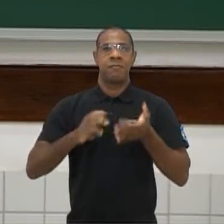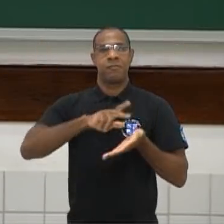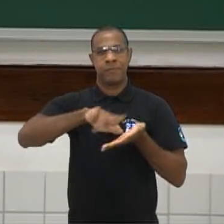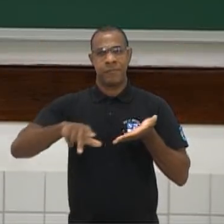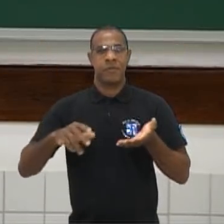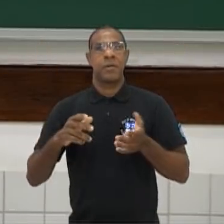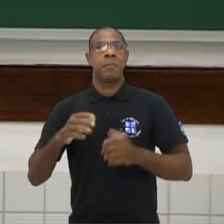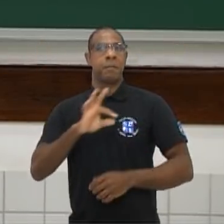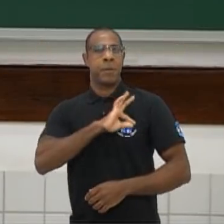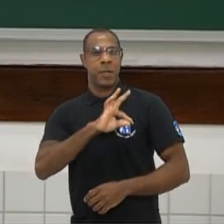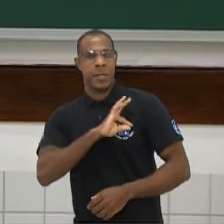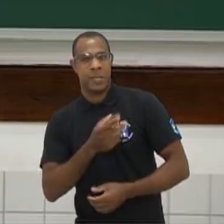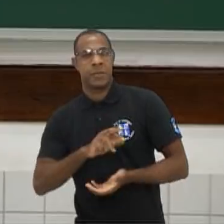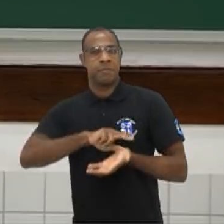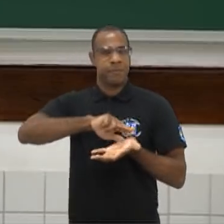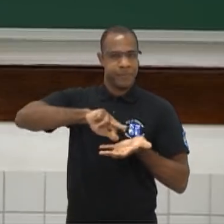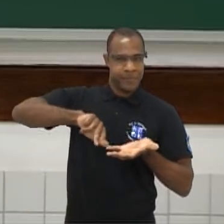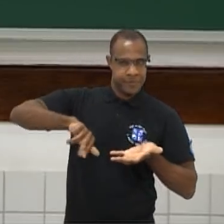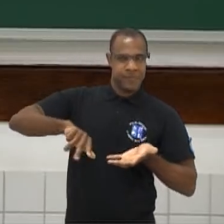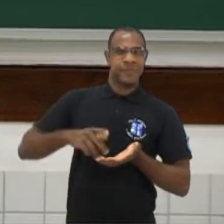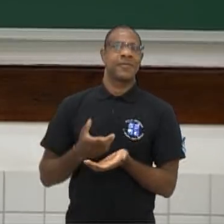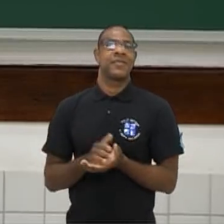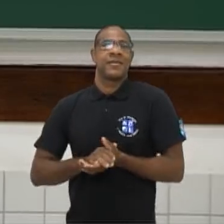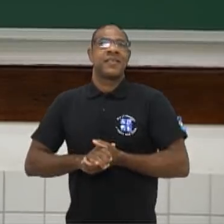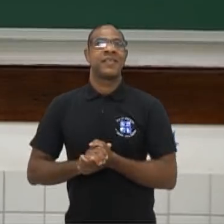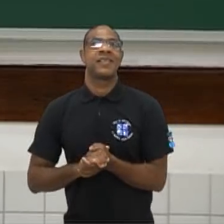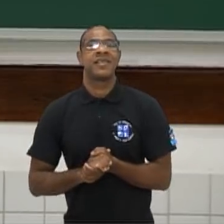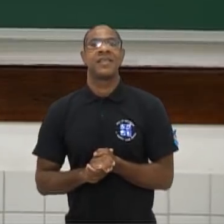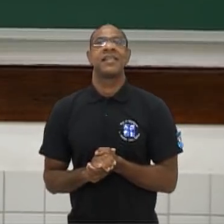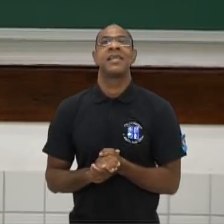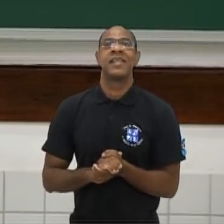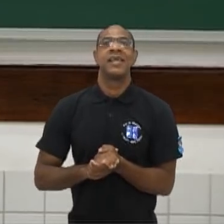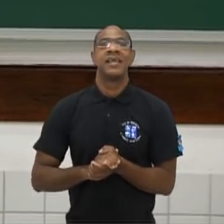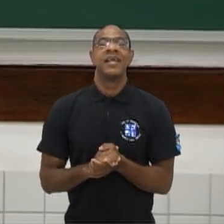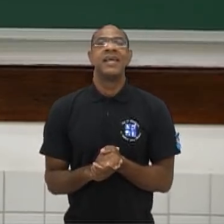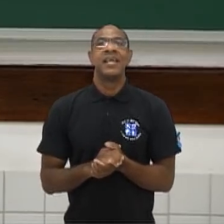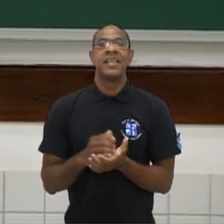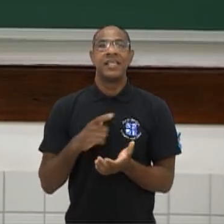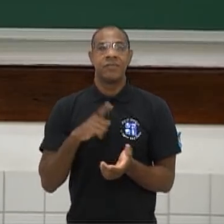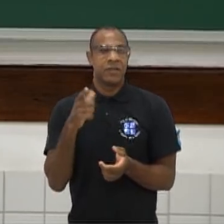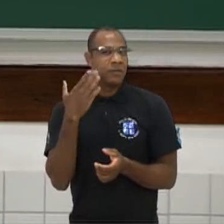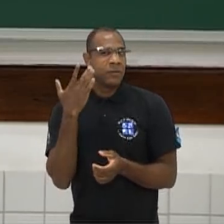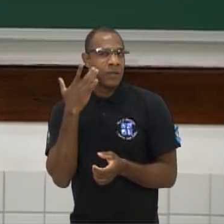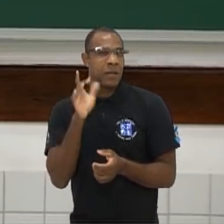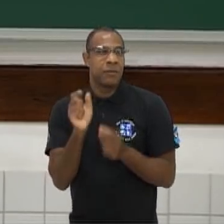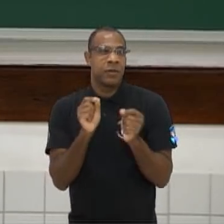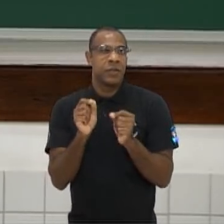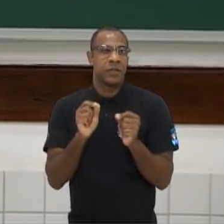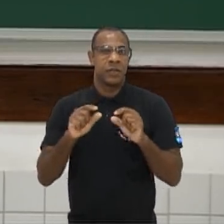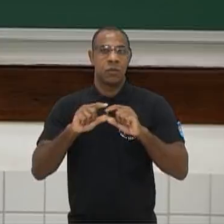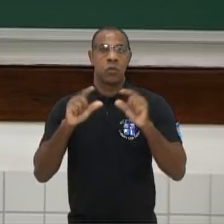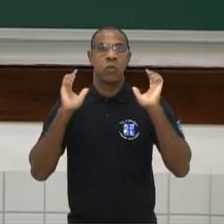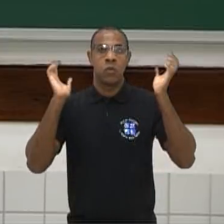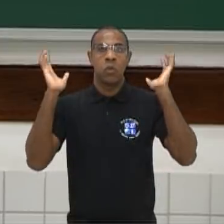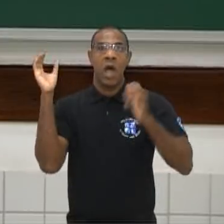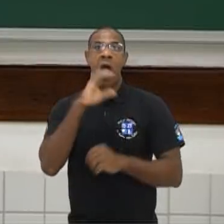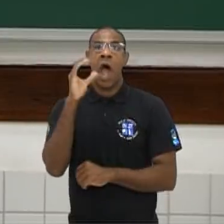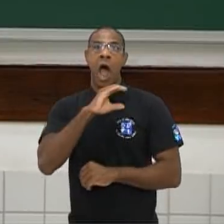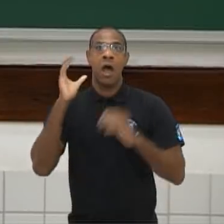SAMU, polícia, defesa civil e mais alguns outros que temos ali. Você não sabe o perfil da emergência que está